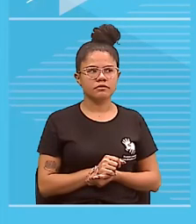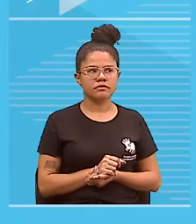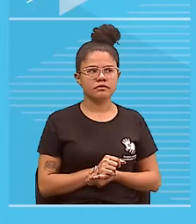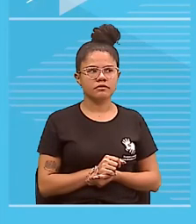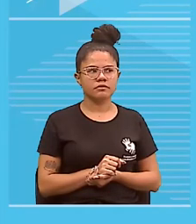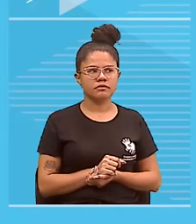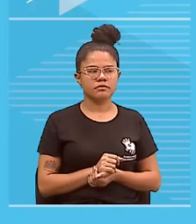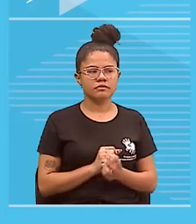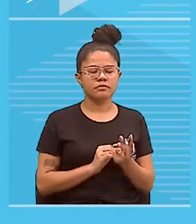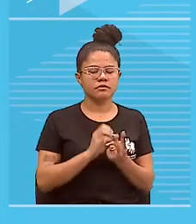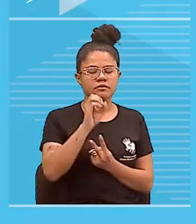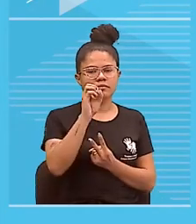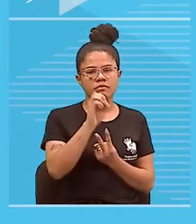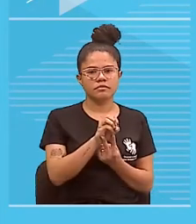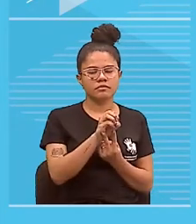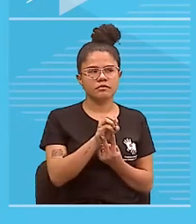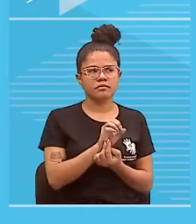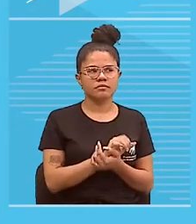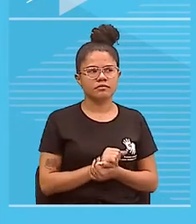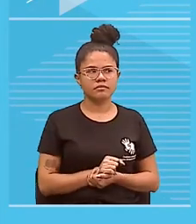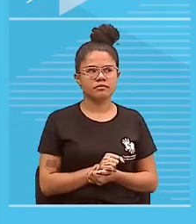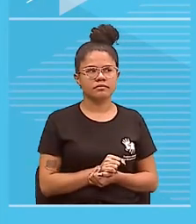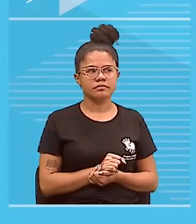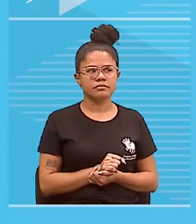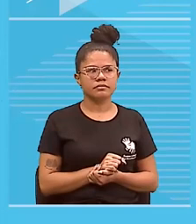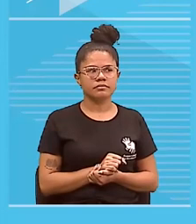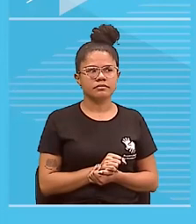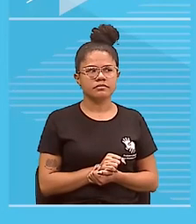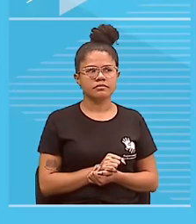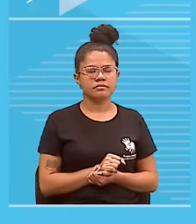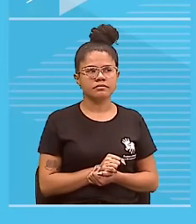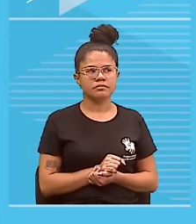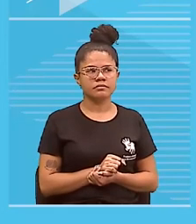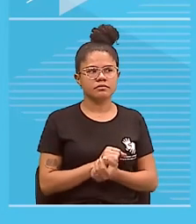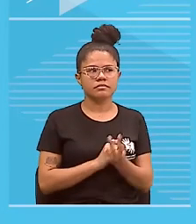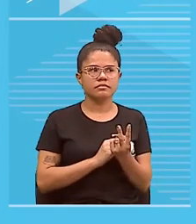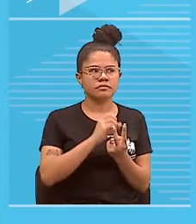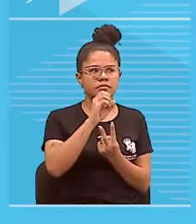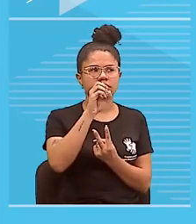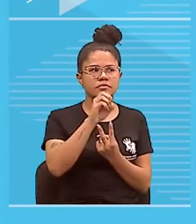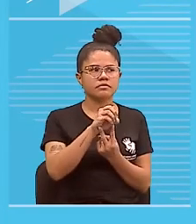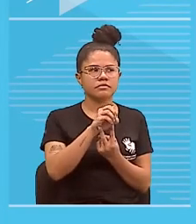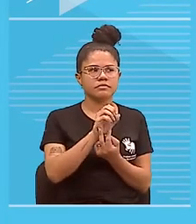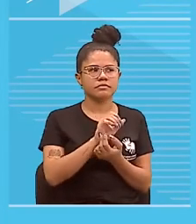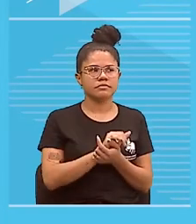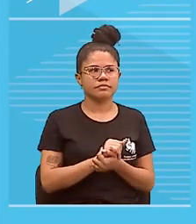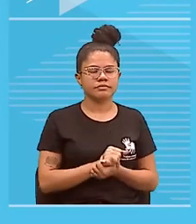Esse é o oxigênio como heteroátomo é que ele tá entre carbonos